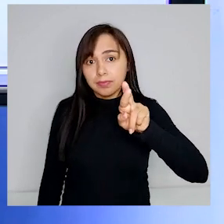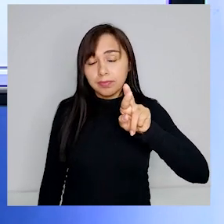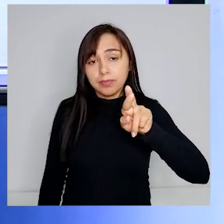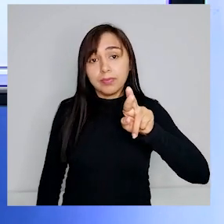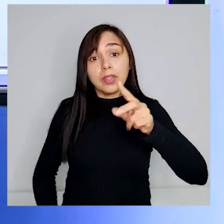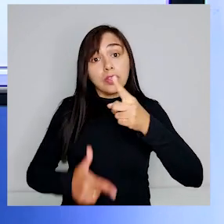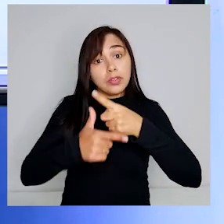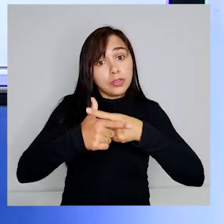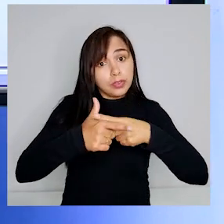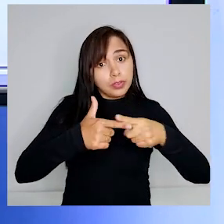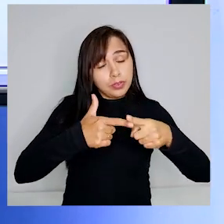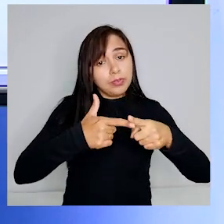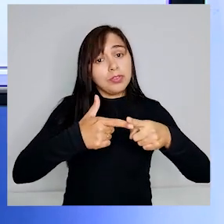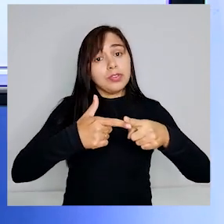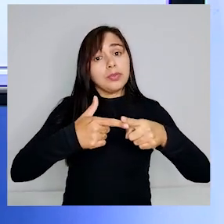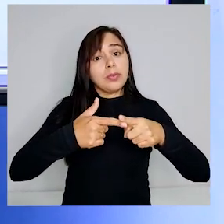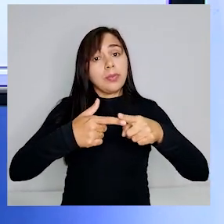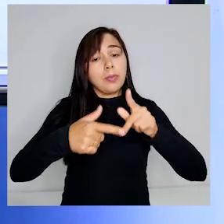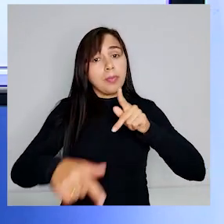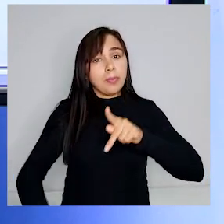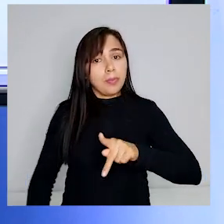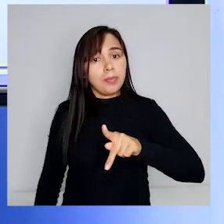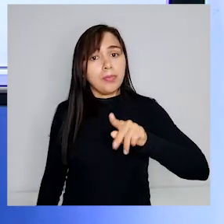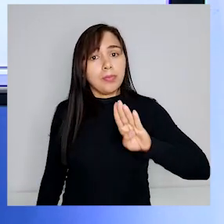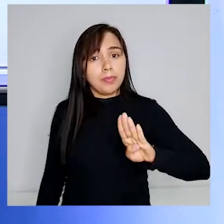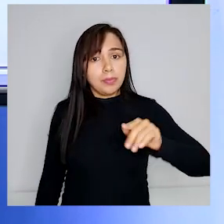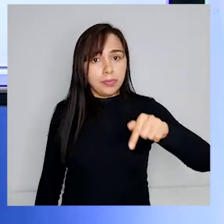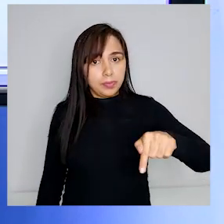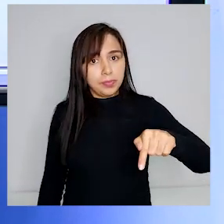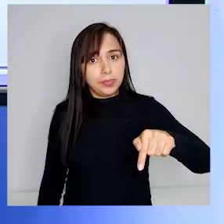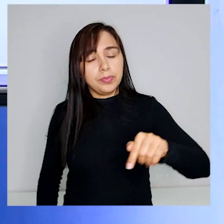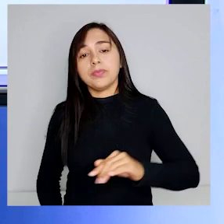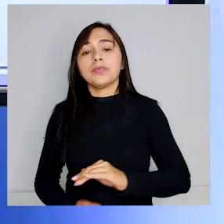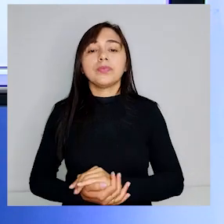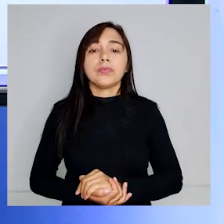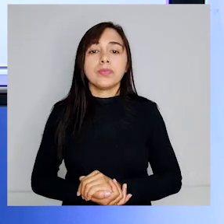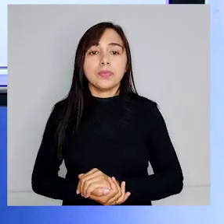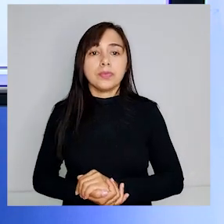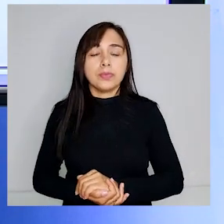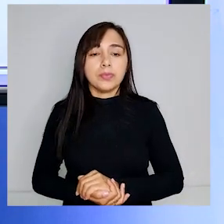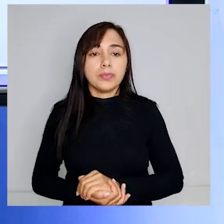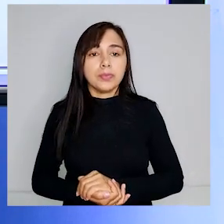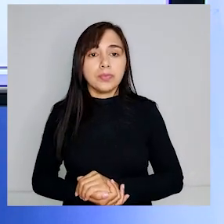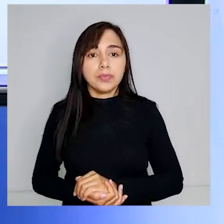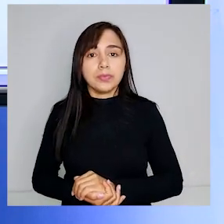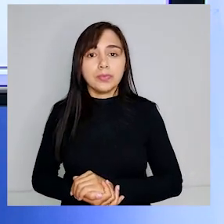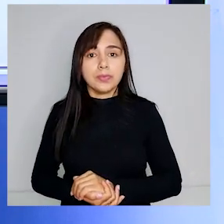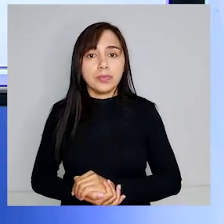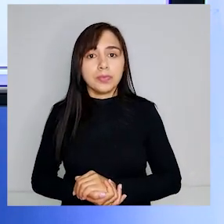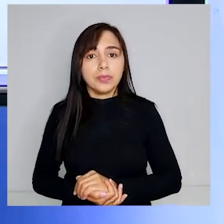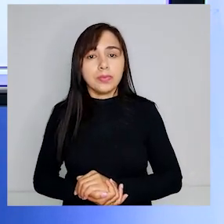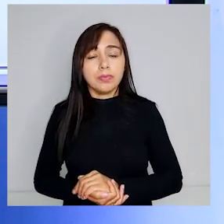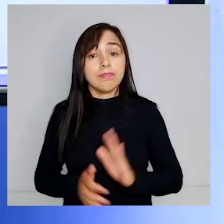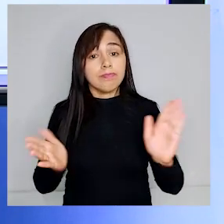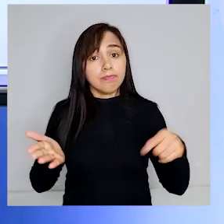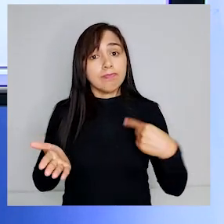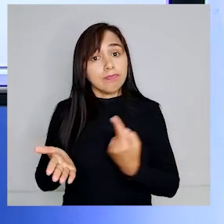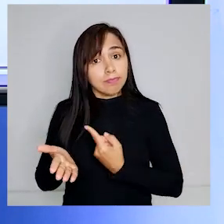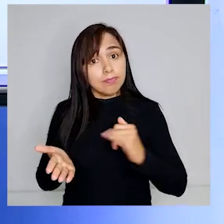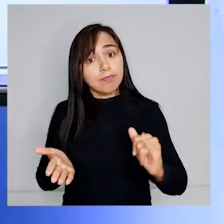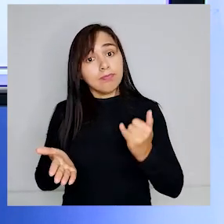área do triângulo PBQ. Então, como que a gente vai proceder aqui? Olha só, vamos